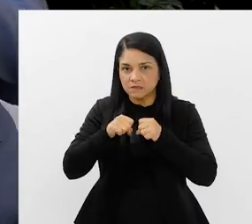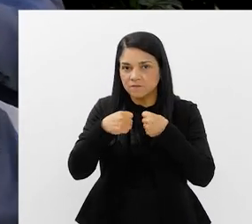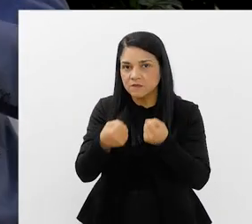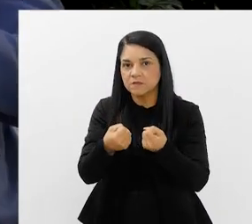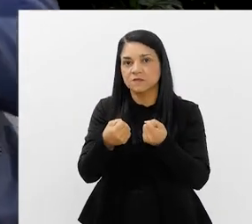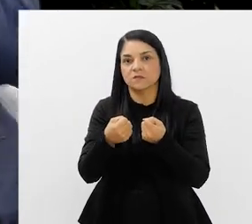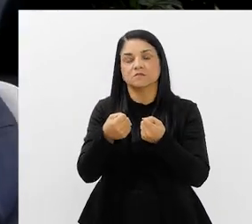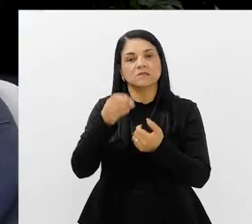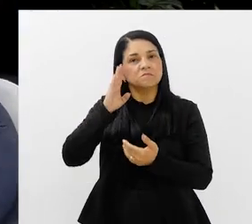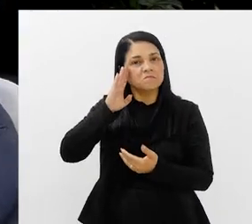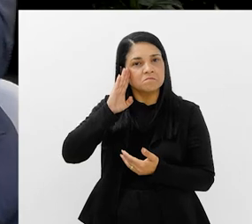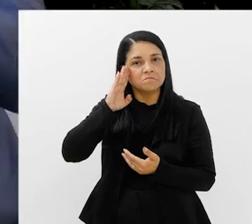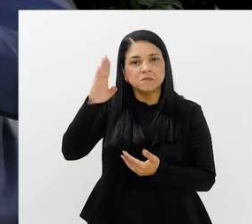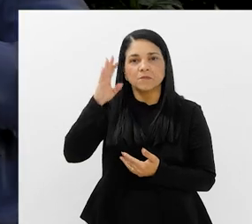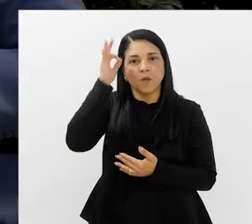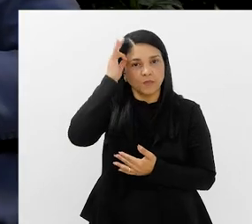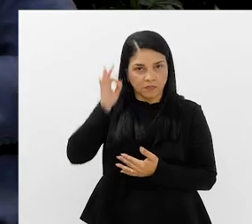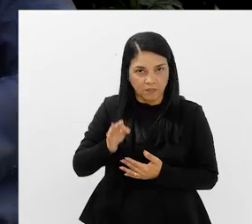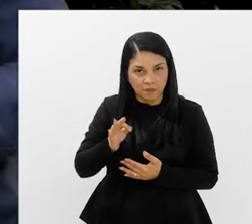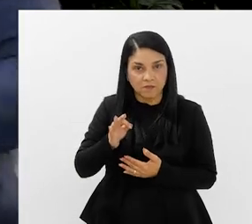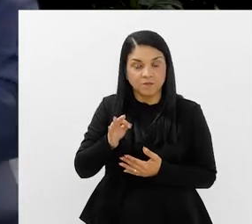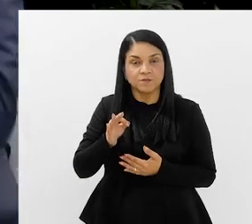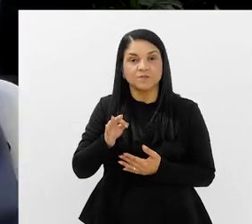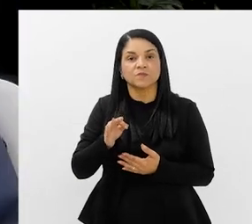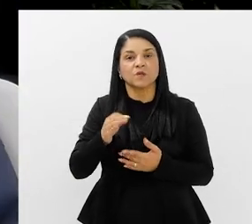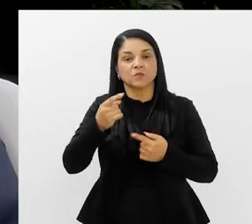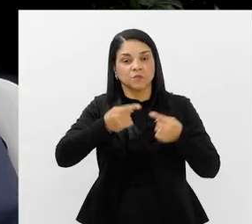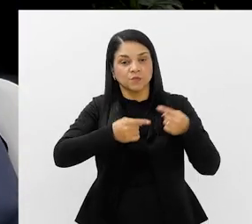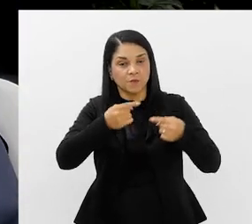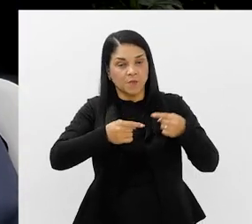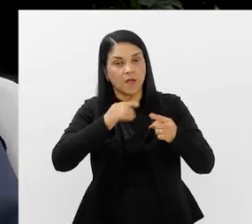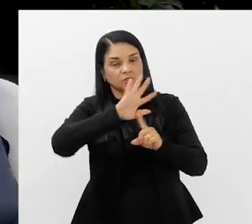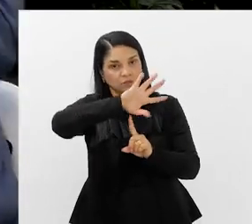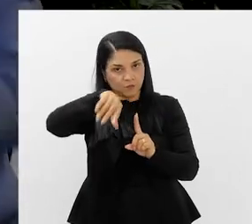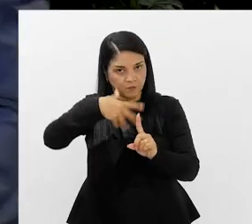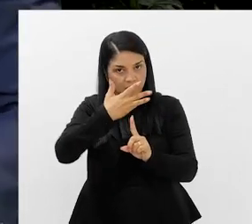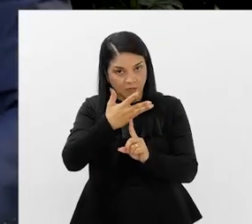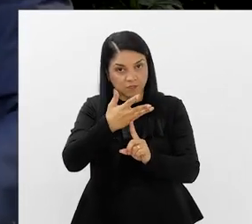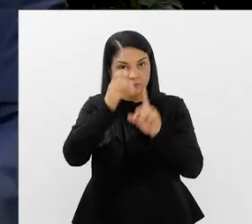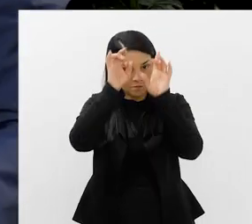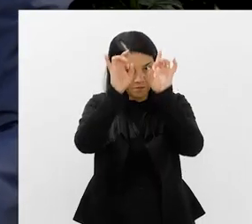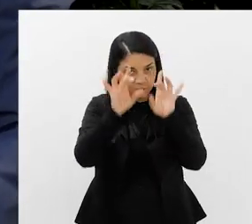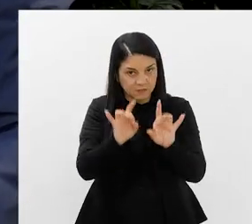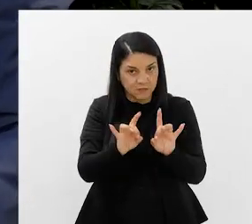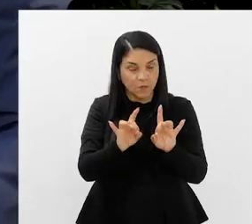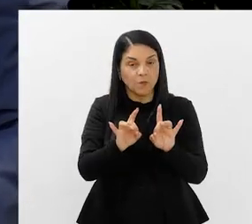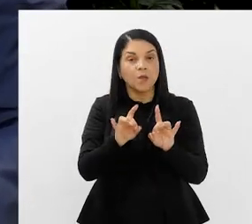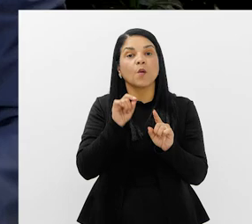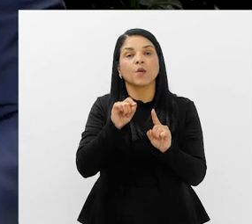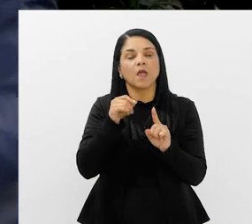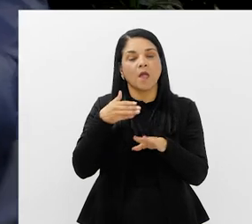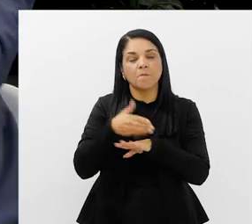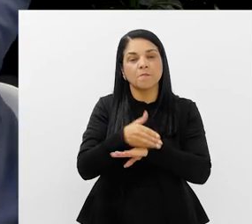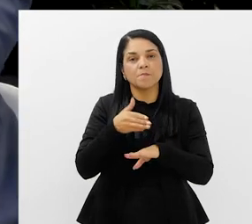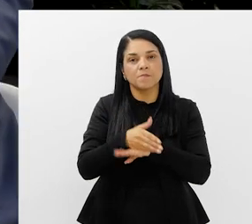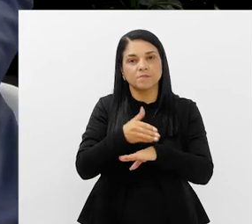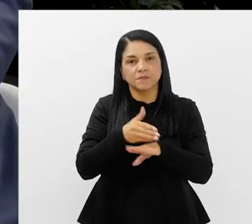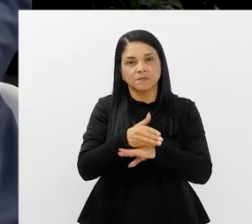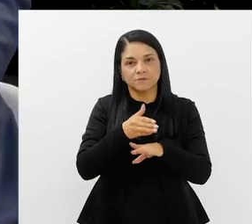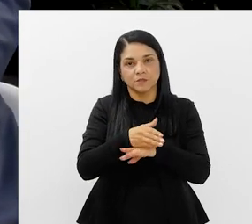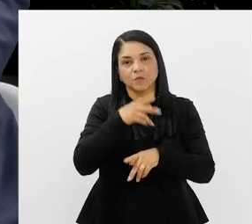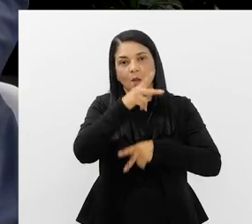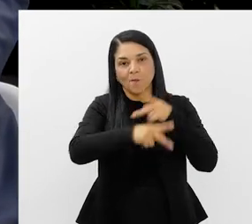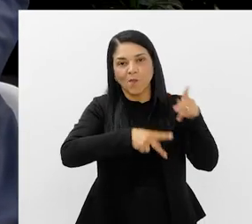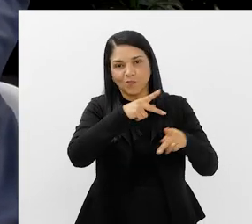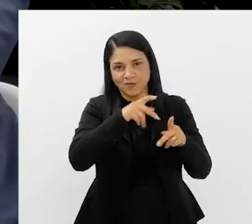a democracia, entendemos ela como essencial, inclusive no debate sobre o meio ambiente, que é a participação